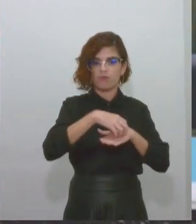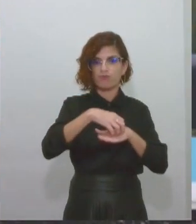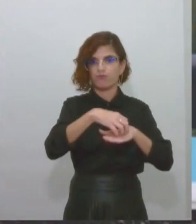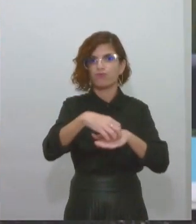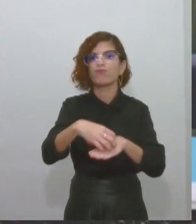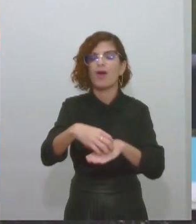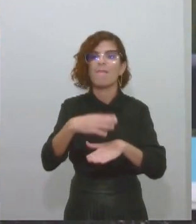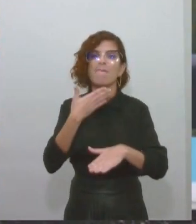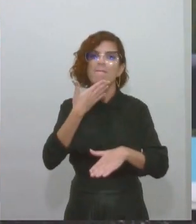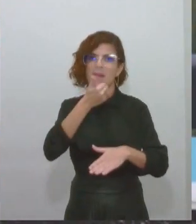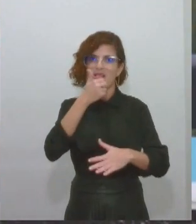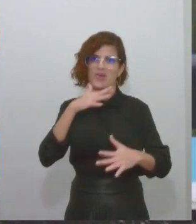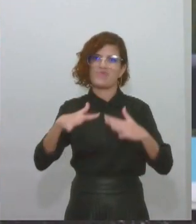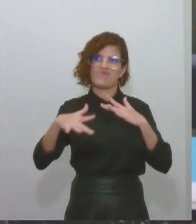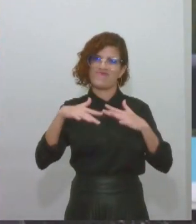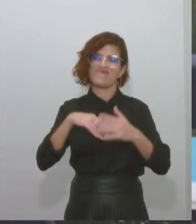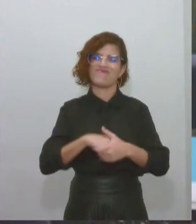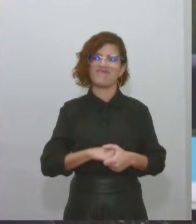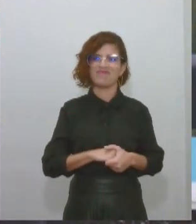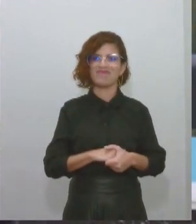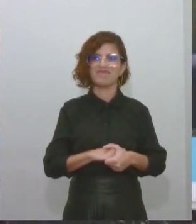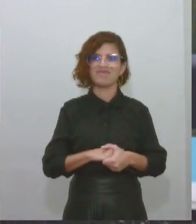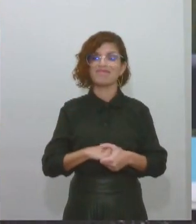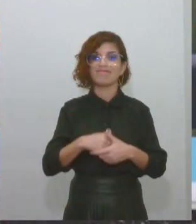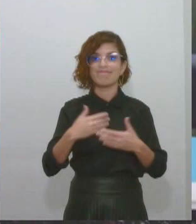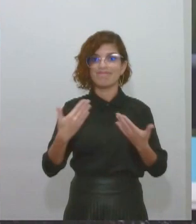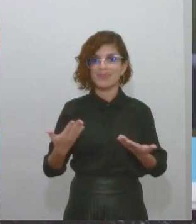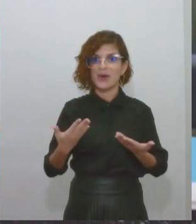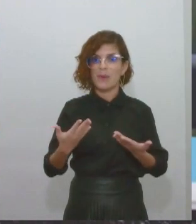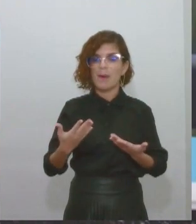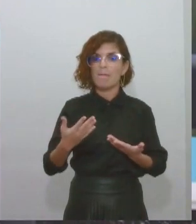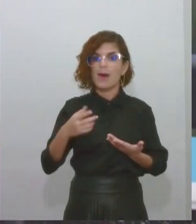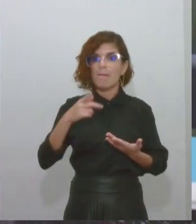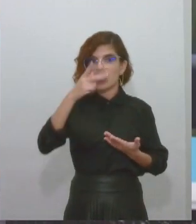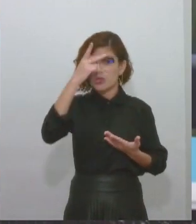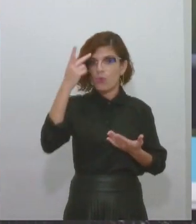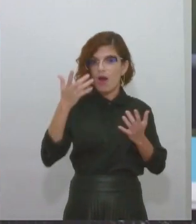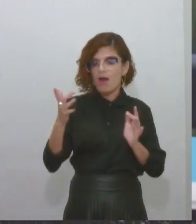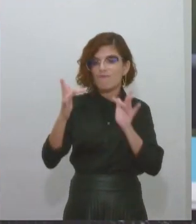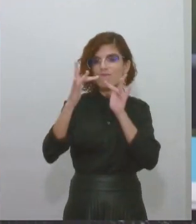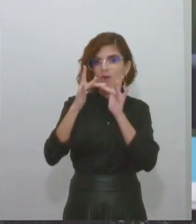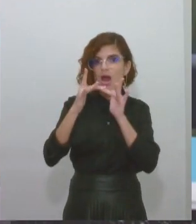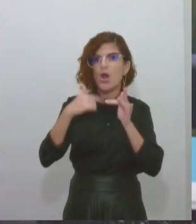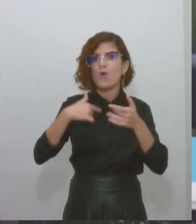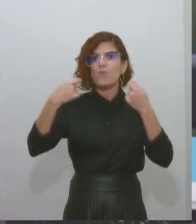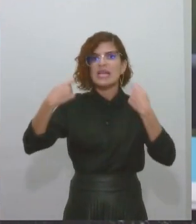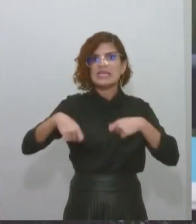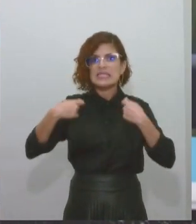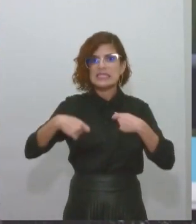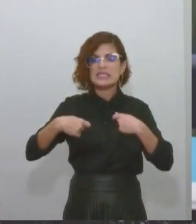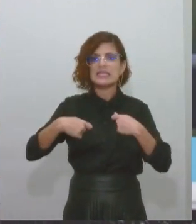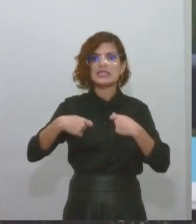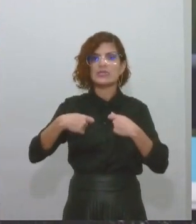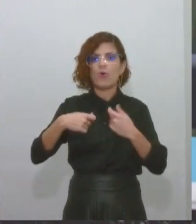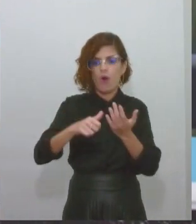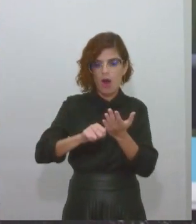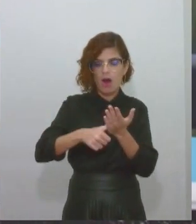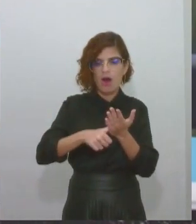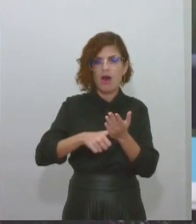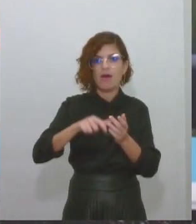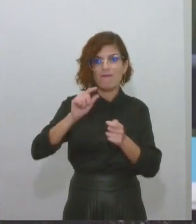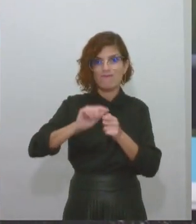precisam. Amanda, para quem quer entrar em contato com a secretaria, eu estou precisando emitir a minha carteira nova, né,